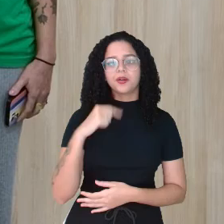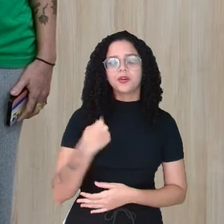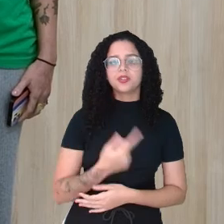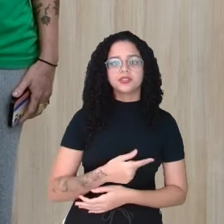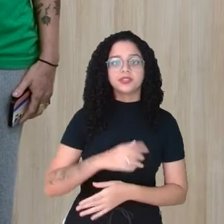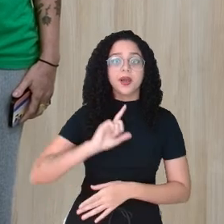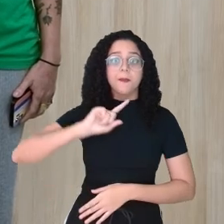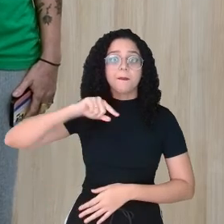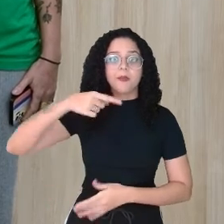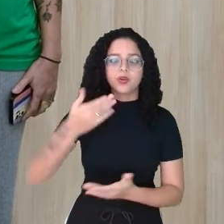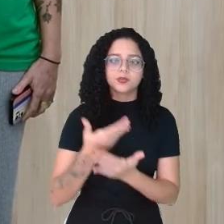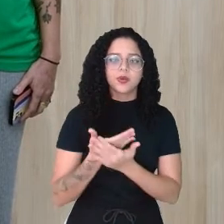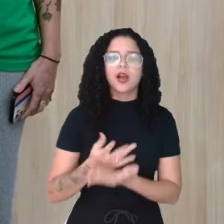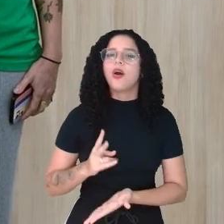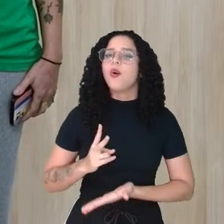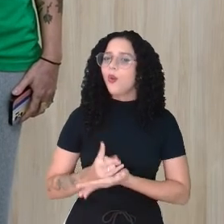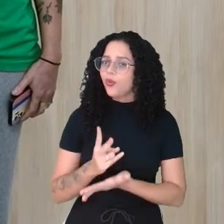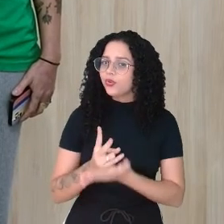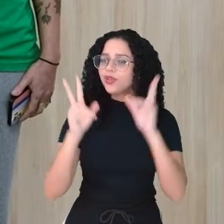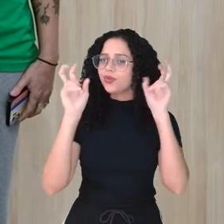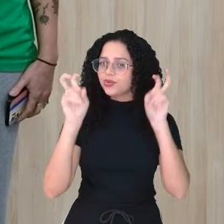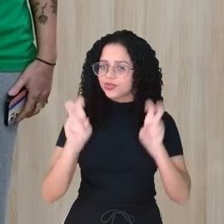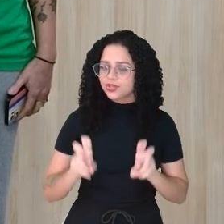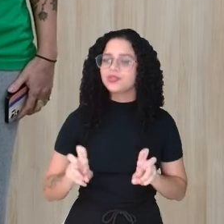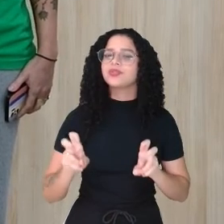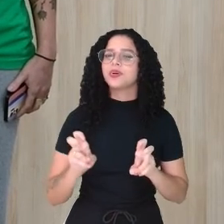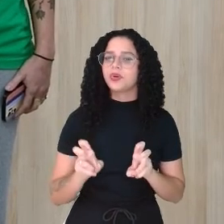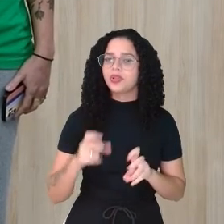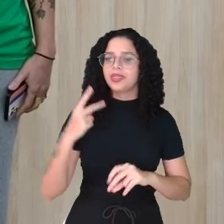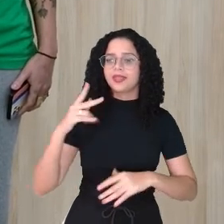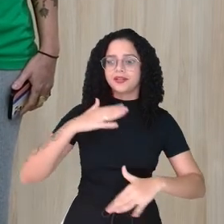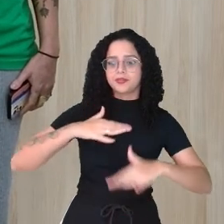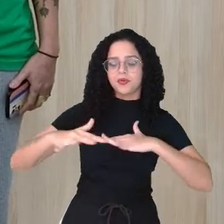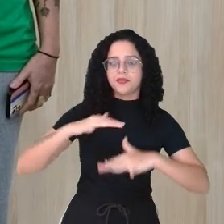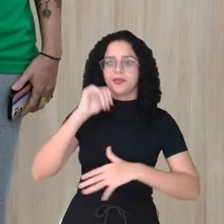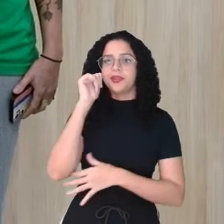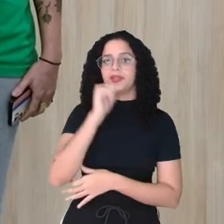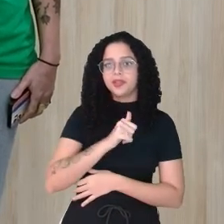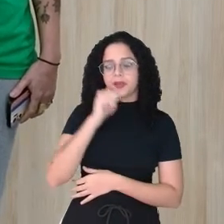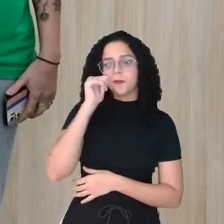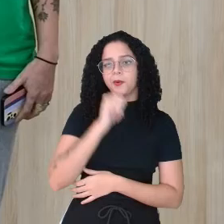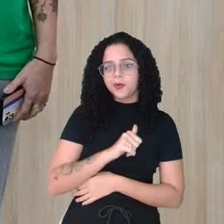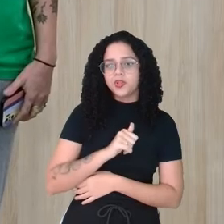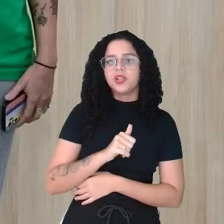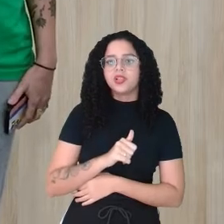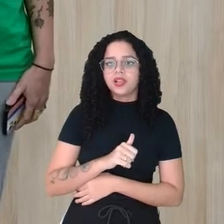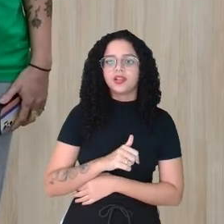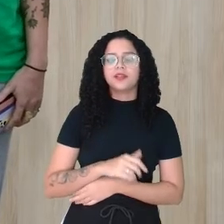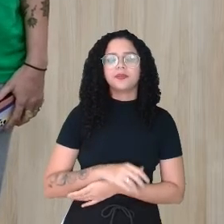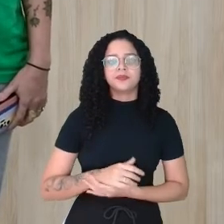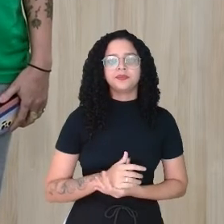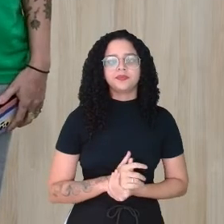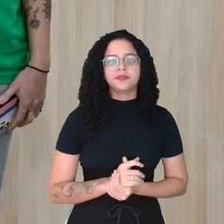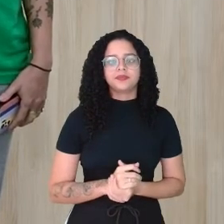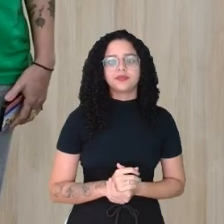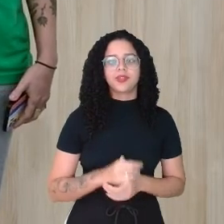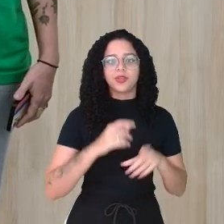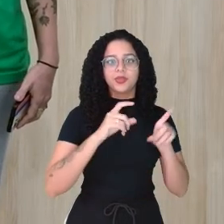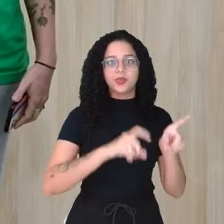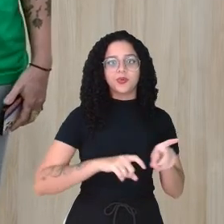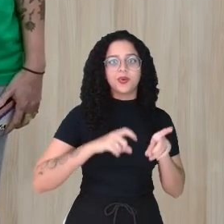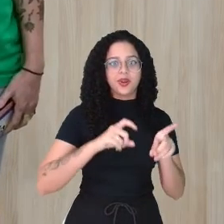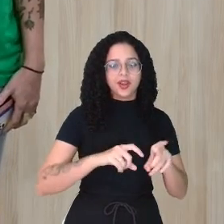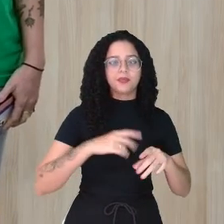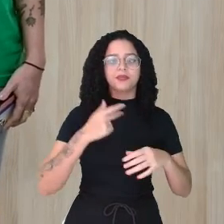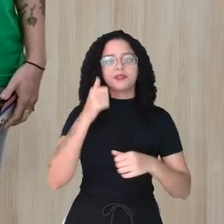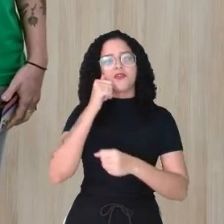na próxima aula a gente continua com esse assunto aí, né, desse movimento das mulheres, né, do campo, esse movimento, esse